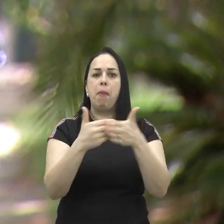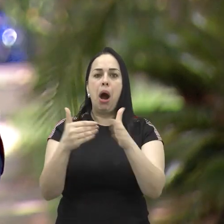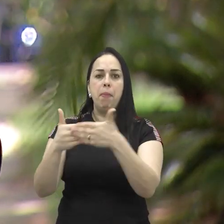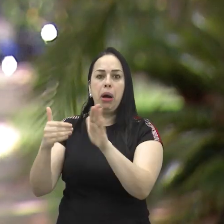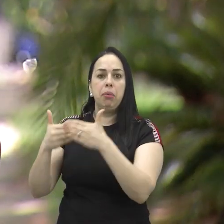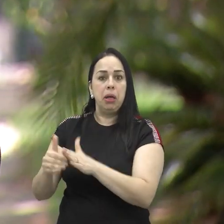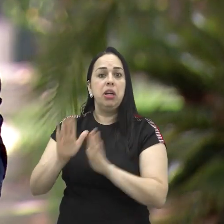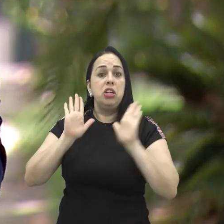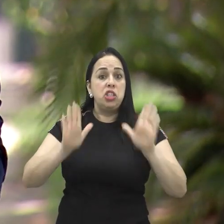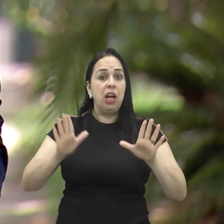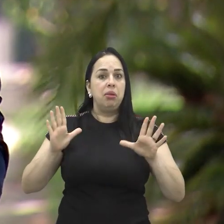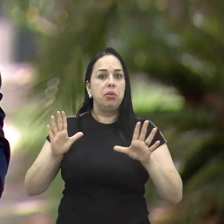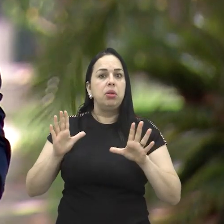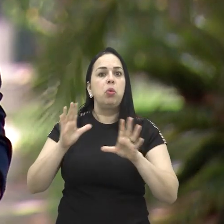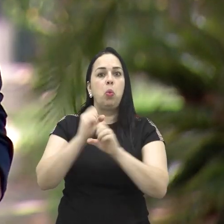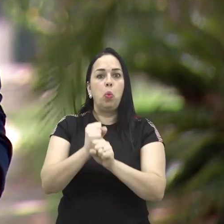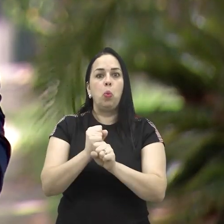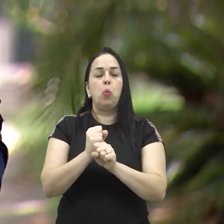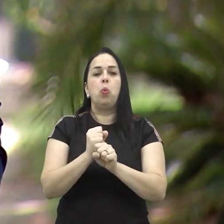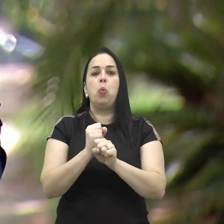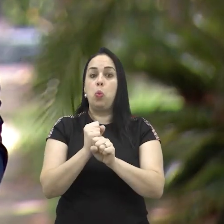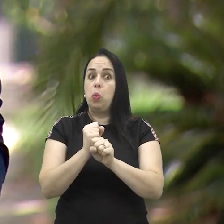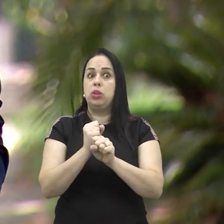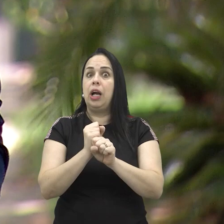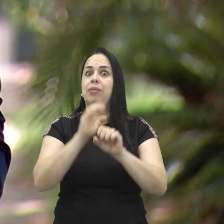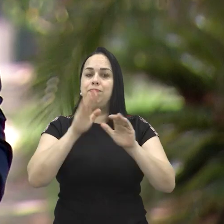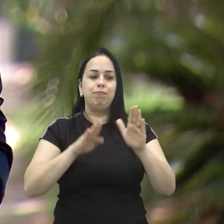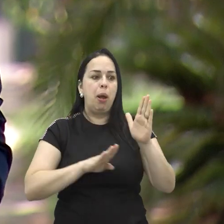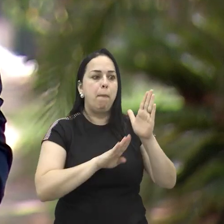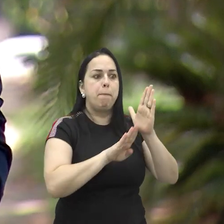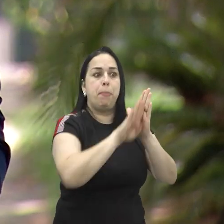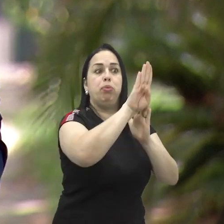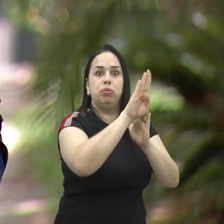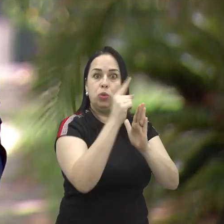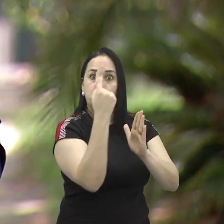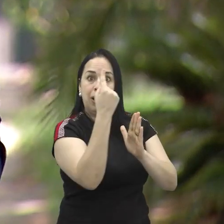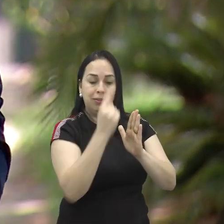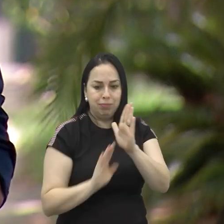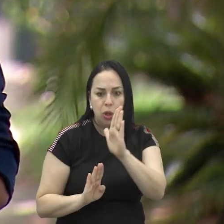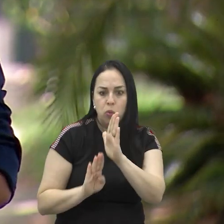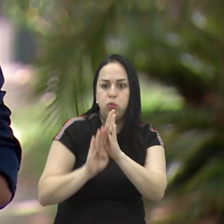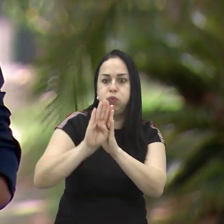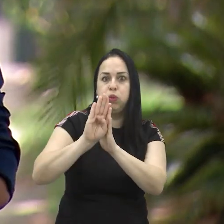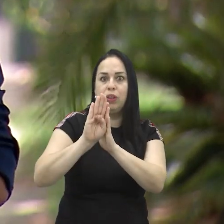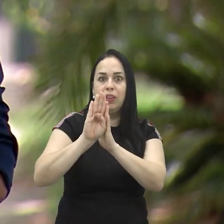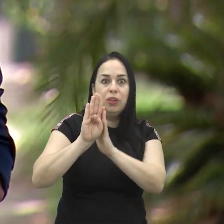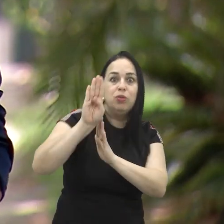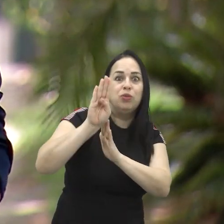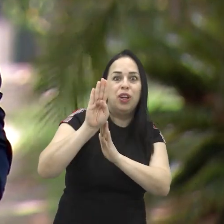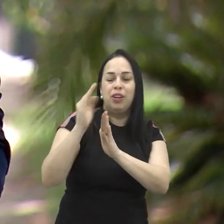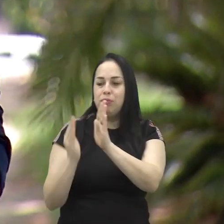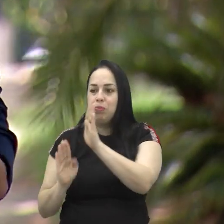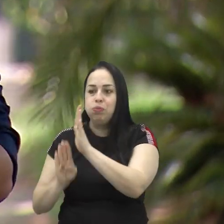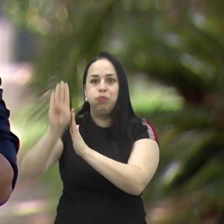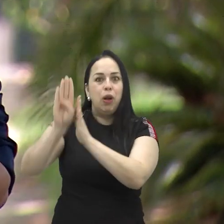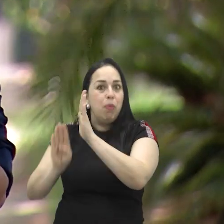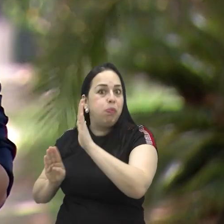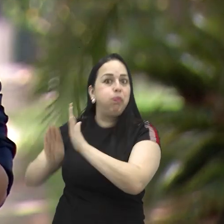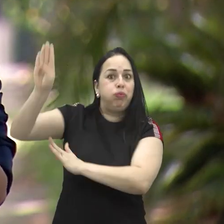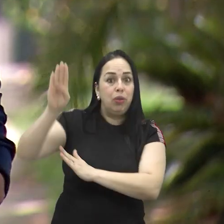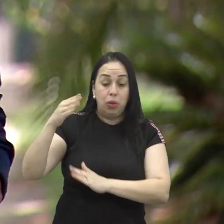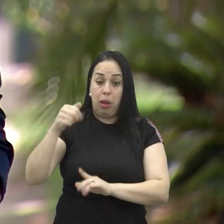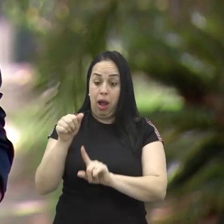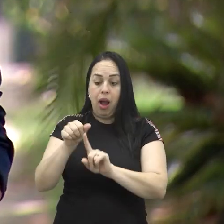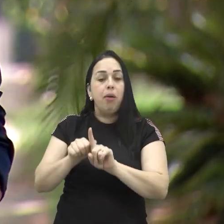abertura de novas empresas. Já foram 4 marcas históricas atingidas neste ano. A última em